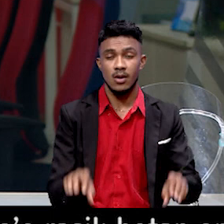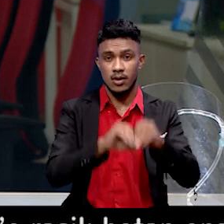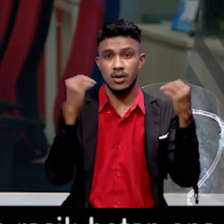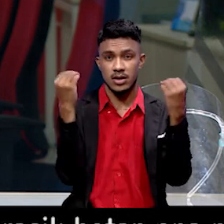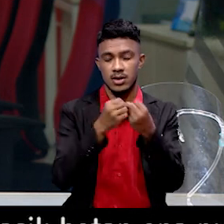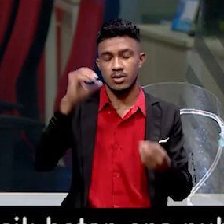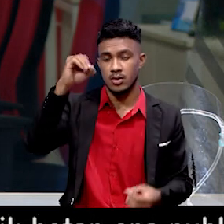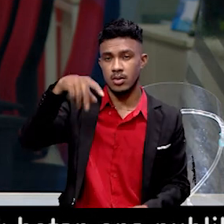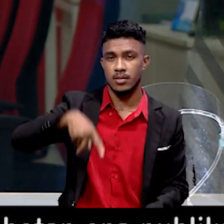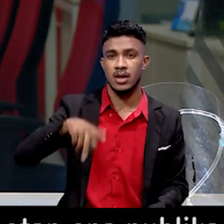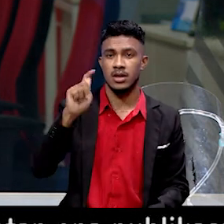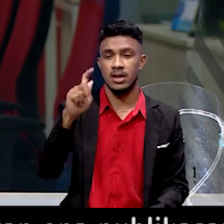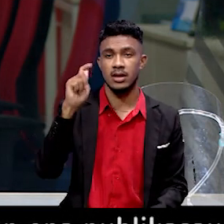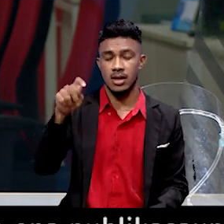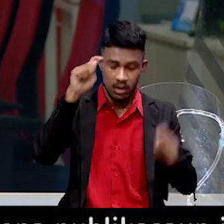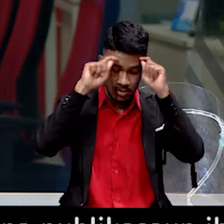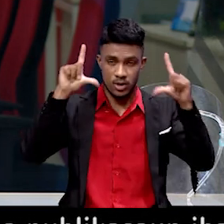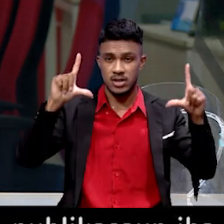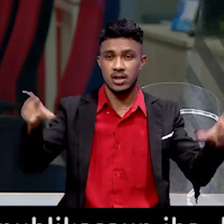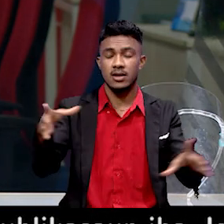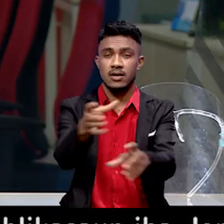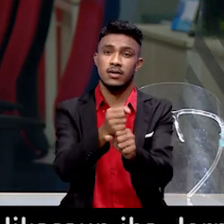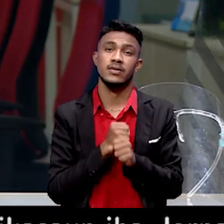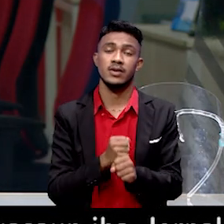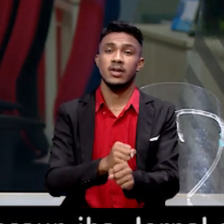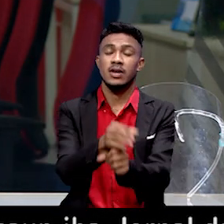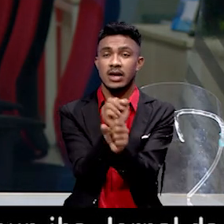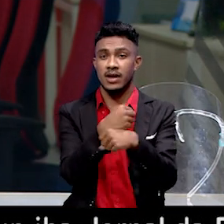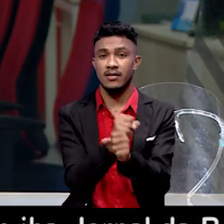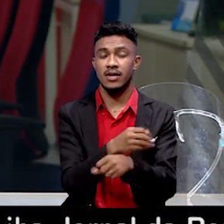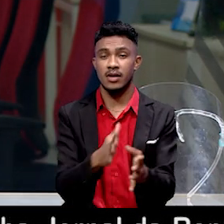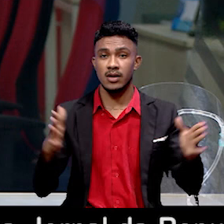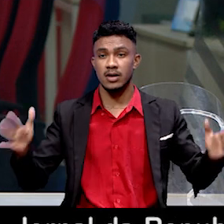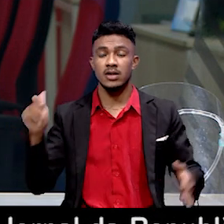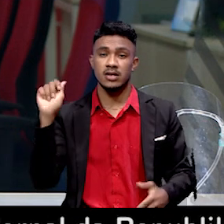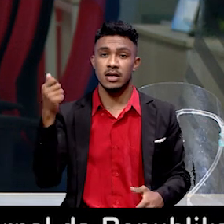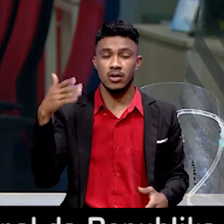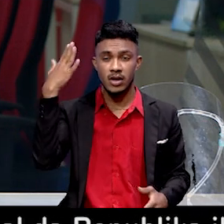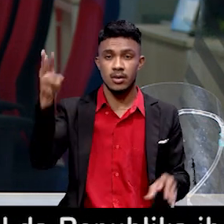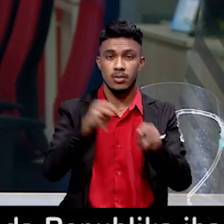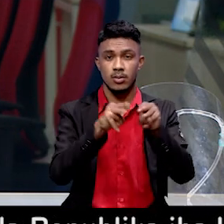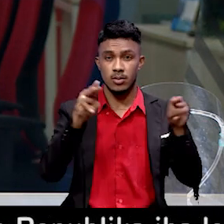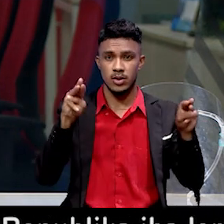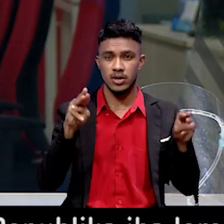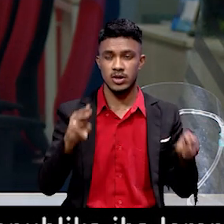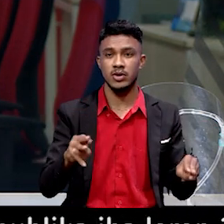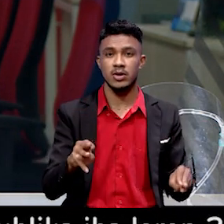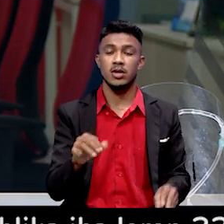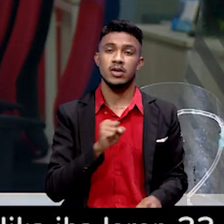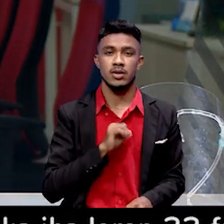Organização Popular Trabalhador Timorense colheita café, hectares anulurecem e aposto administrativo